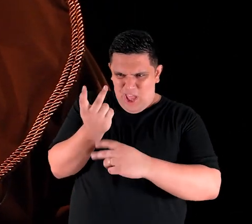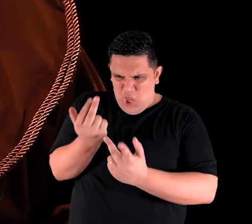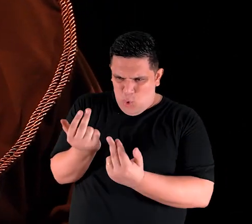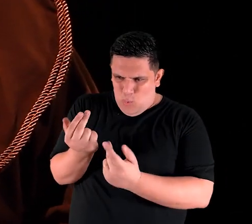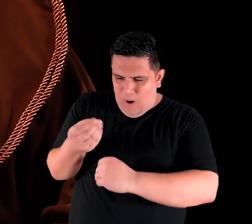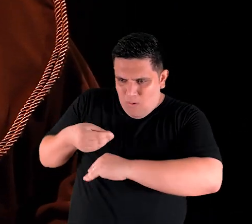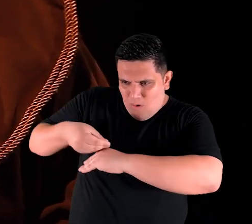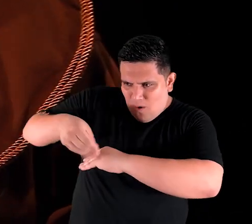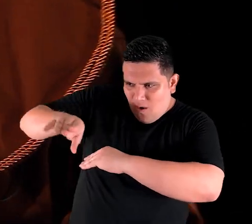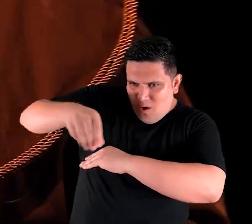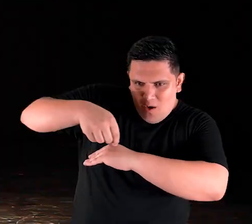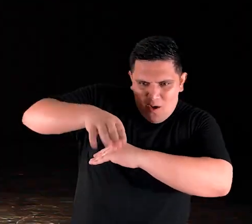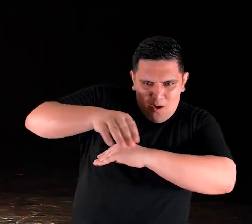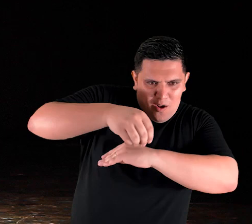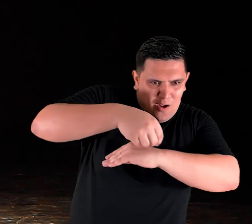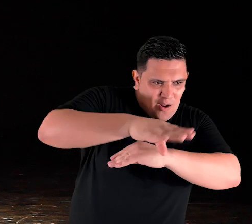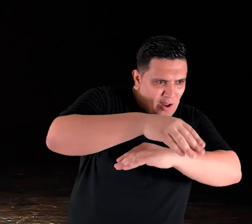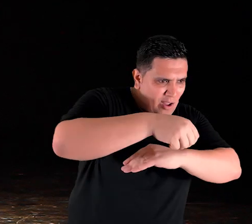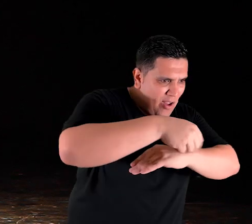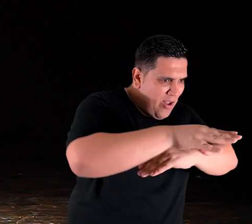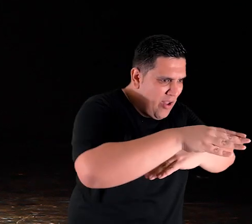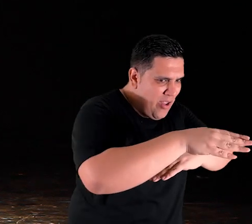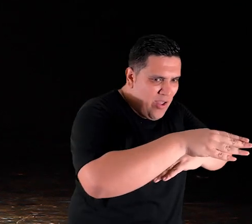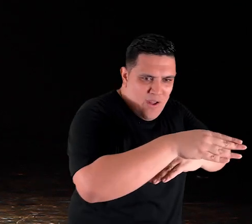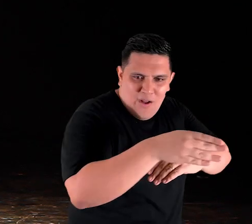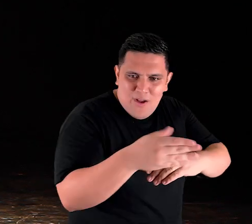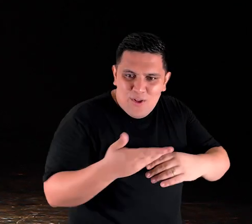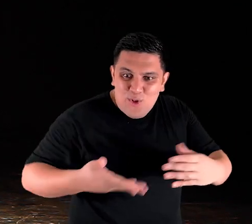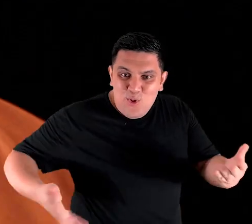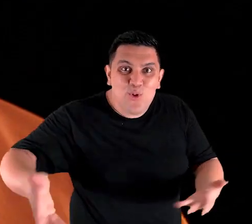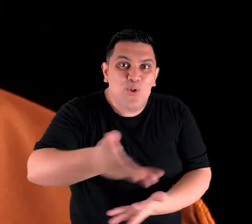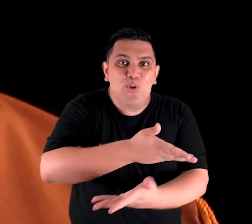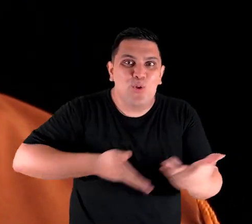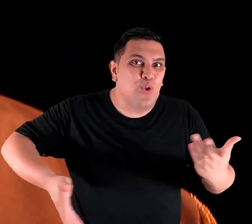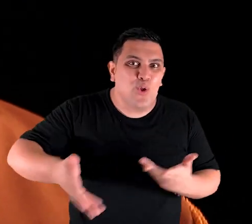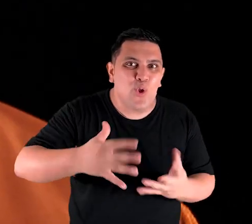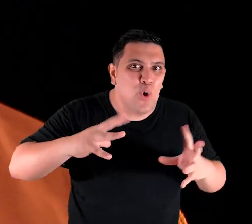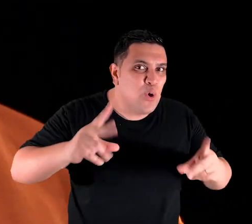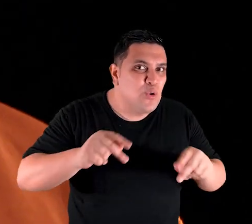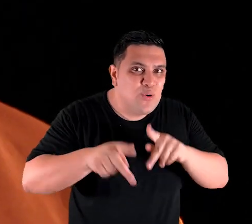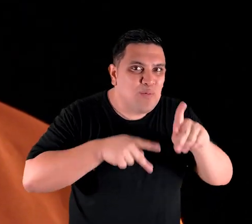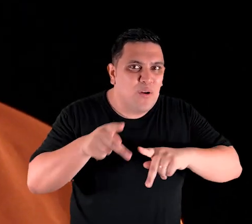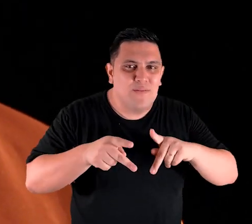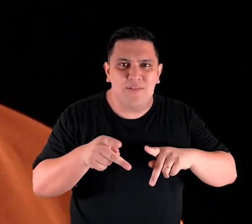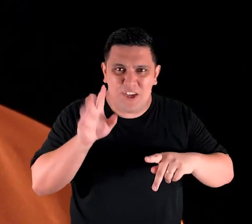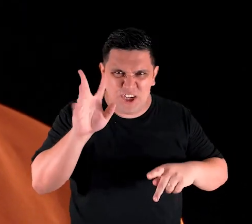todas as suas riquezas entre todos? Você já viu?